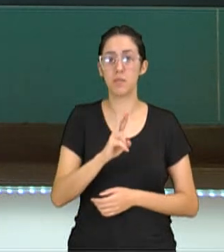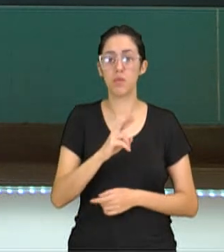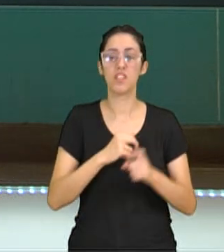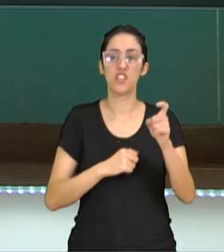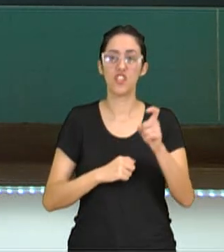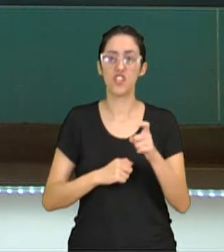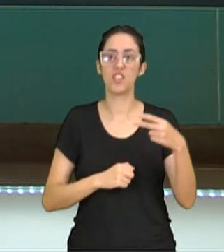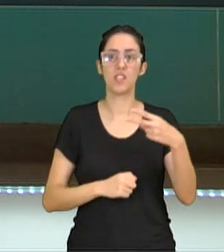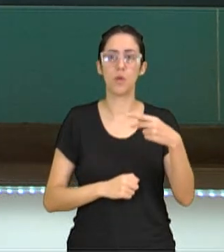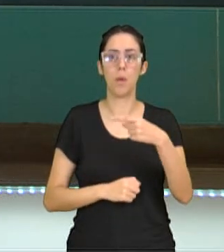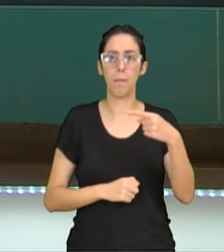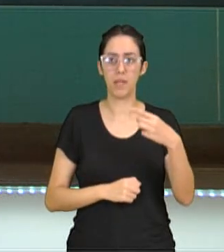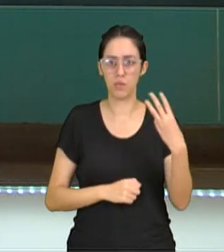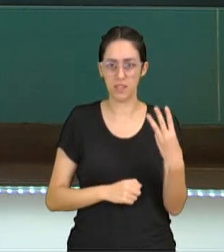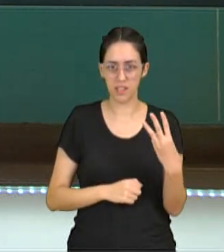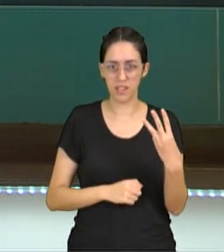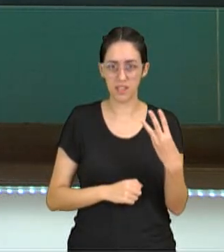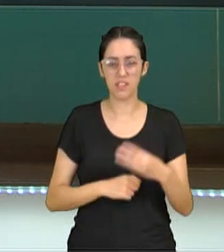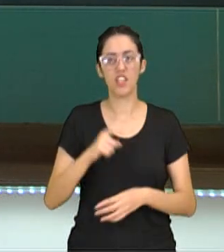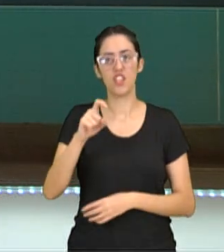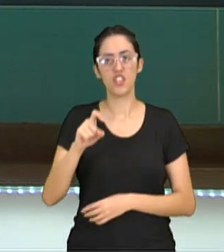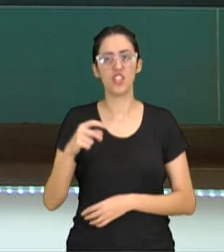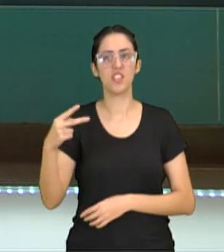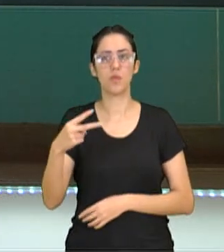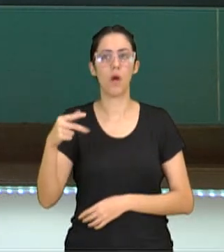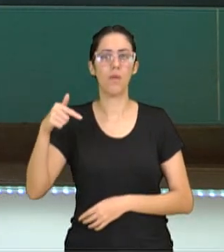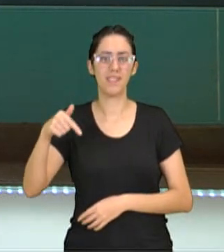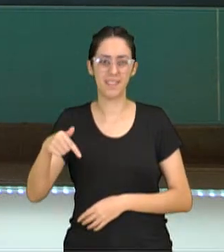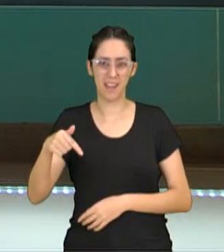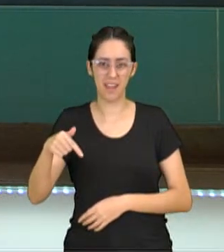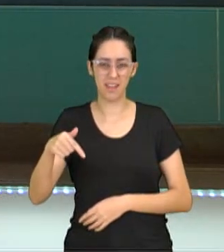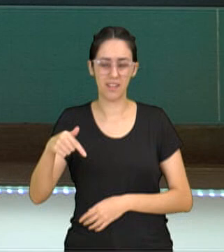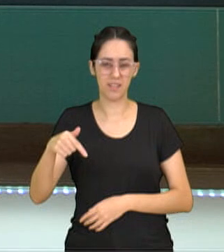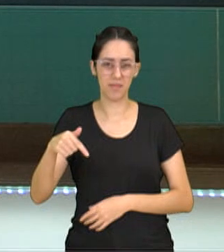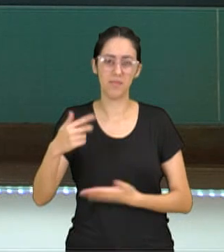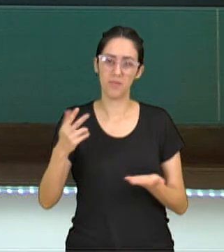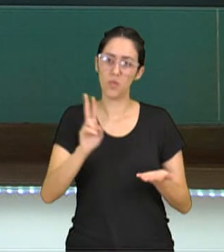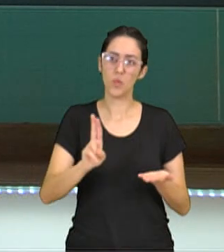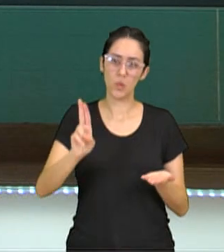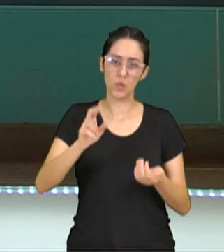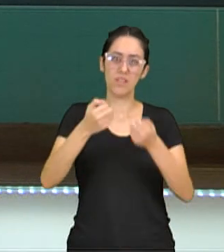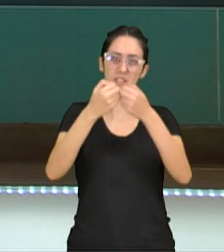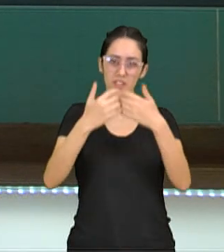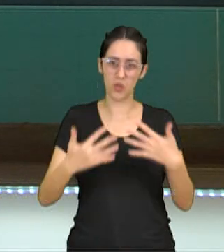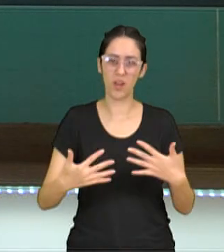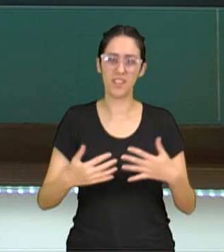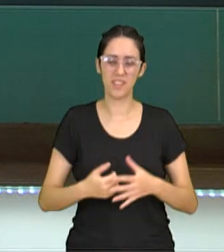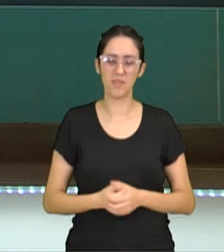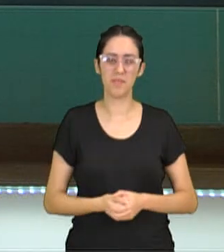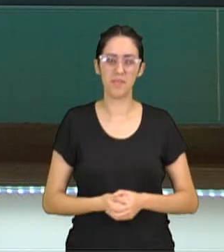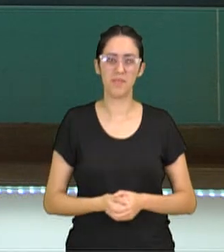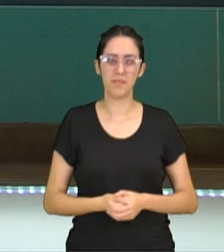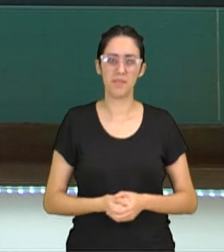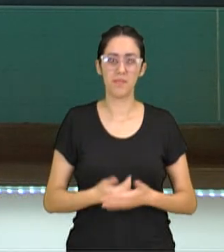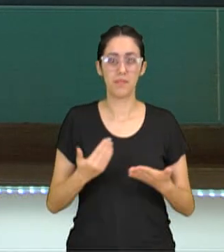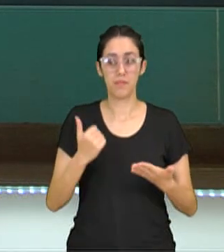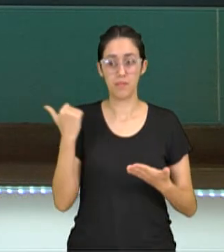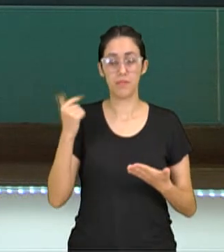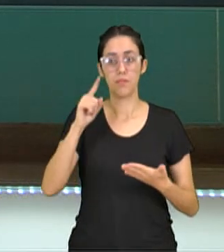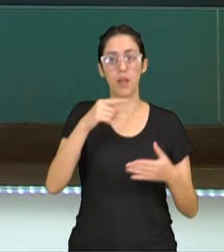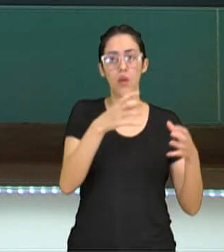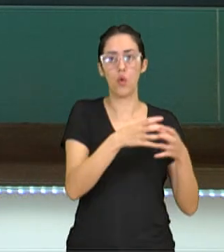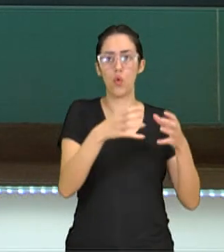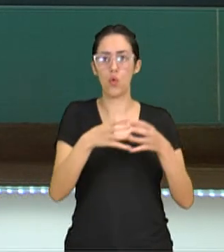menos 3 e x igual a 7. Apenas utilizando a fatoração, ok? No caso aqui, por